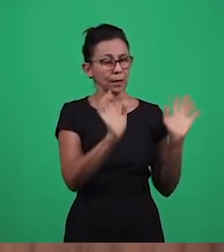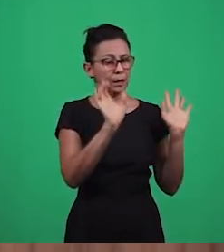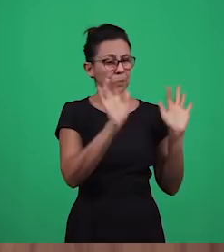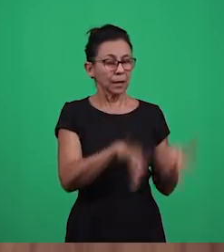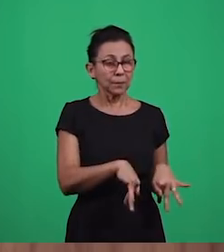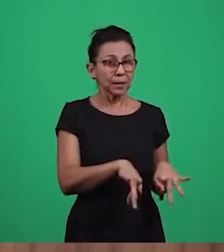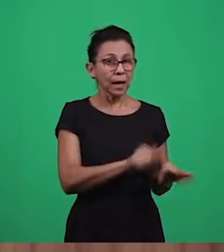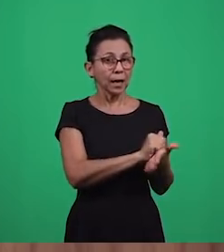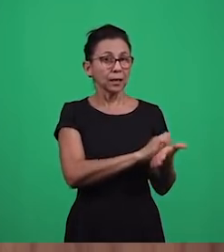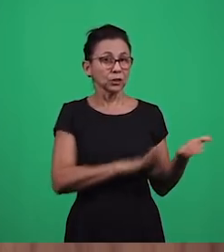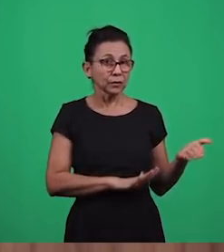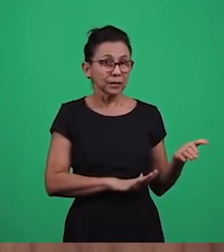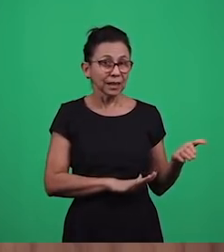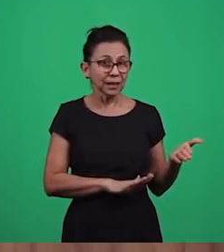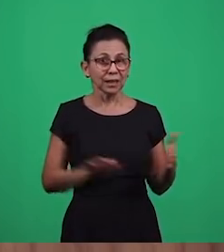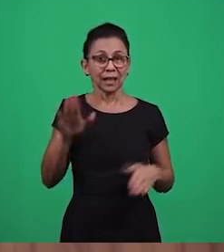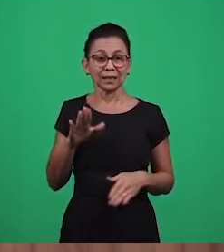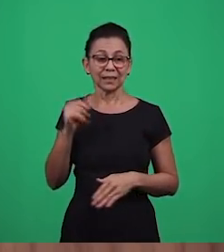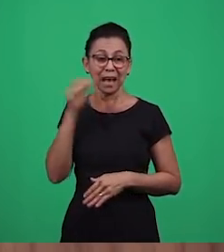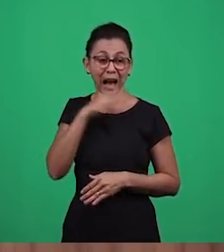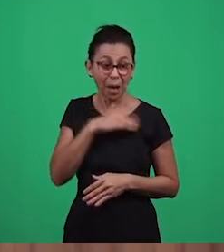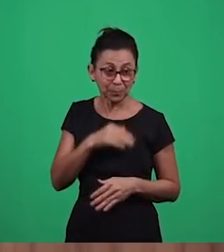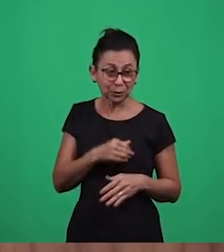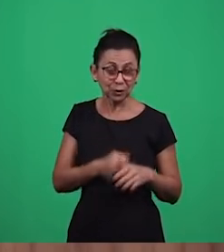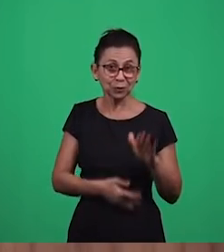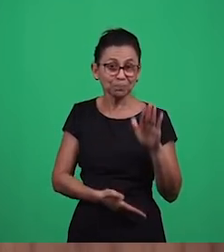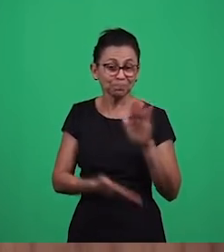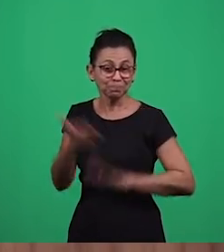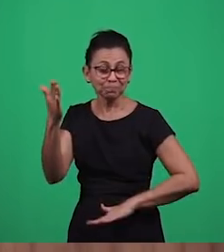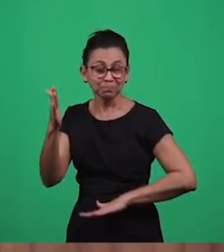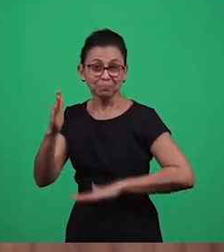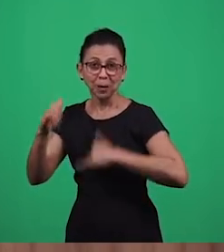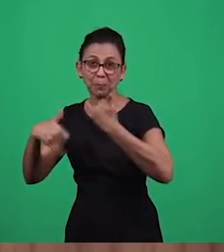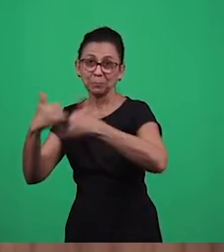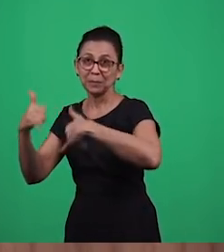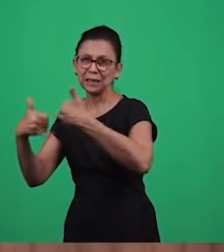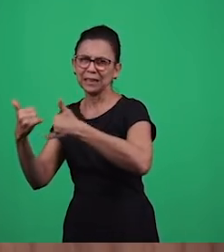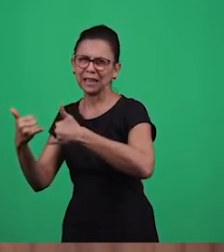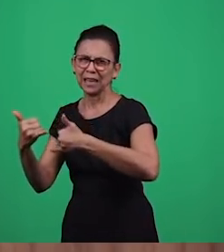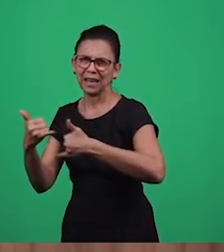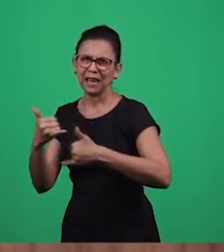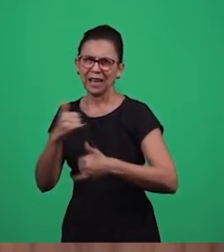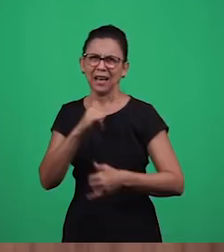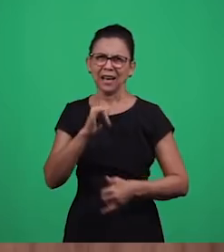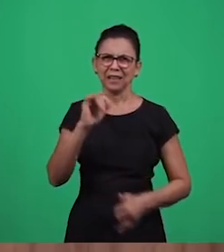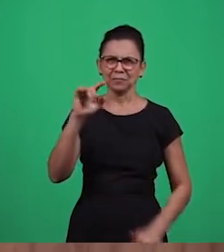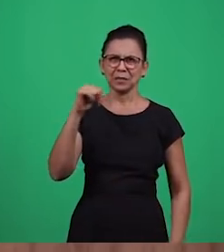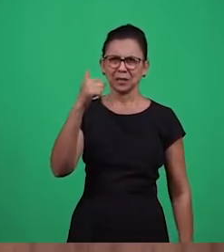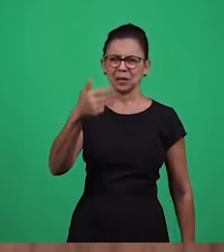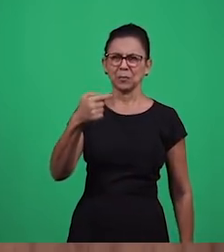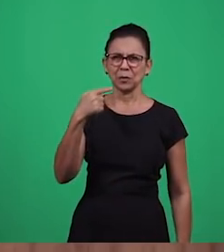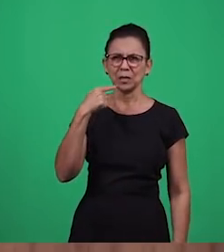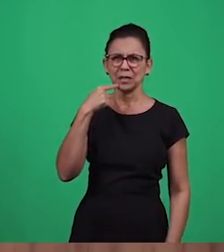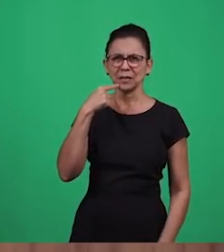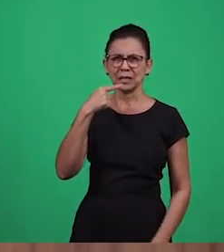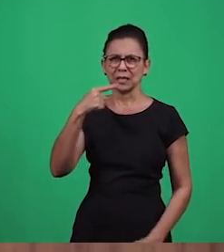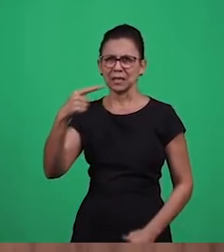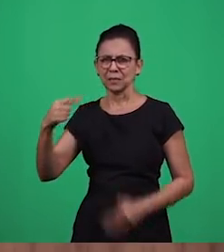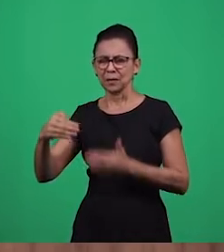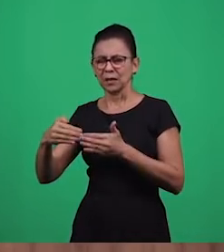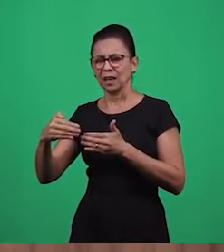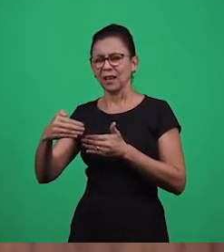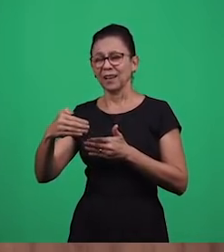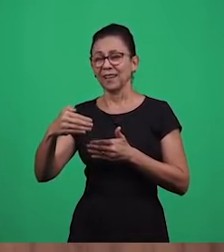ele fará rapidamente para ir brincar, mas depois de algumas semanas, com essas rotinas já